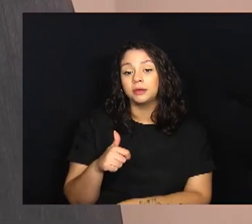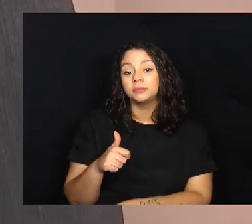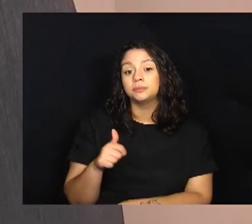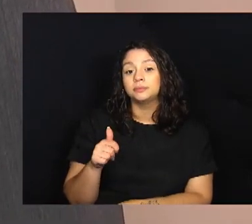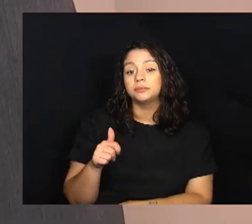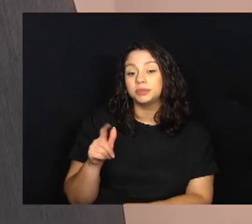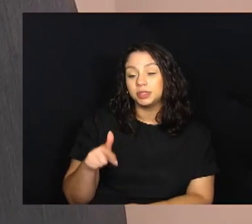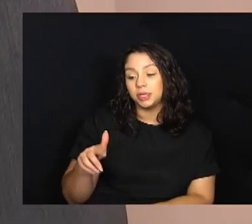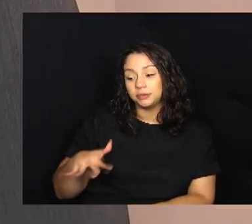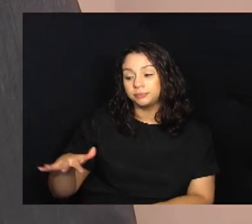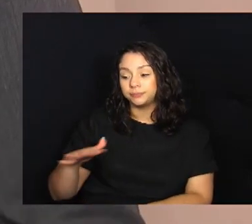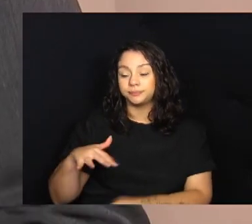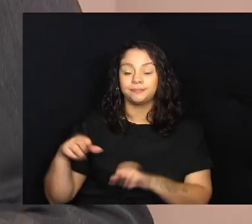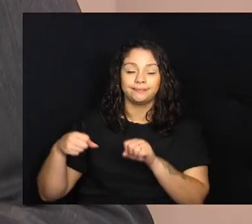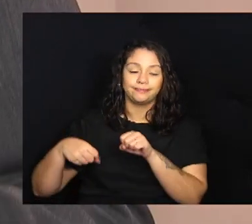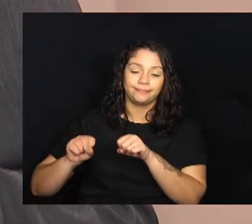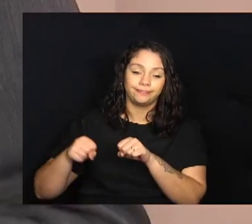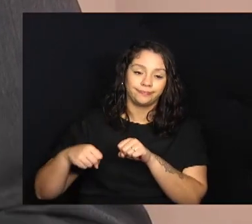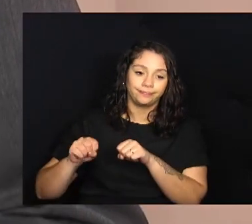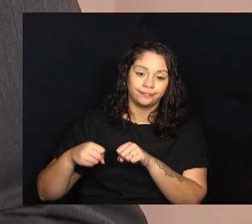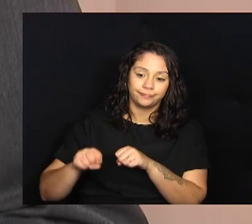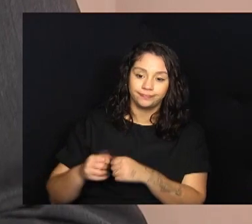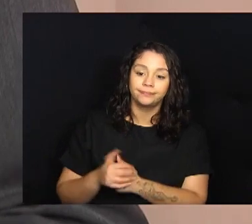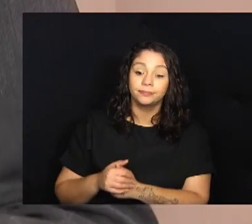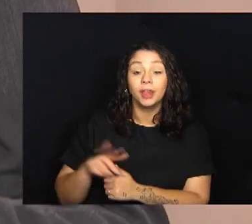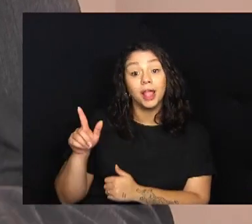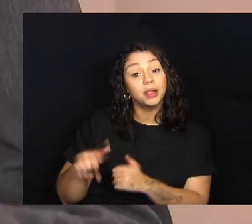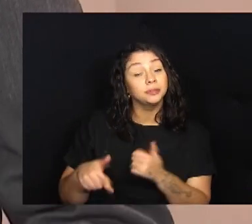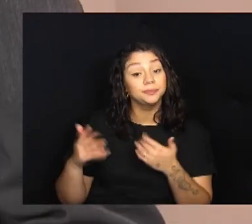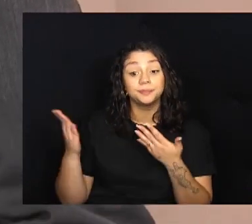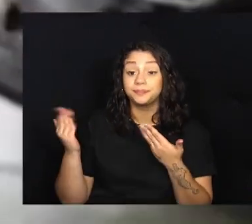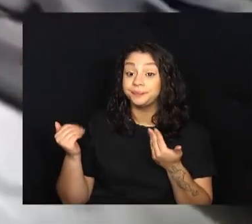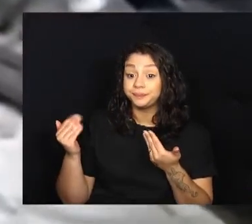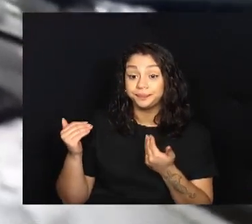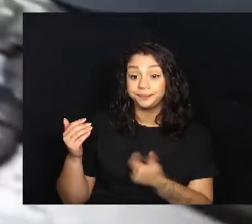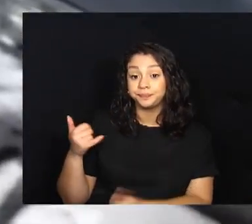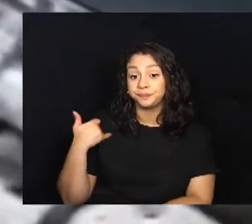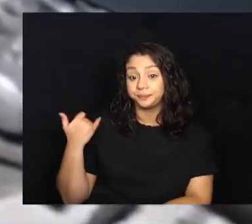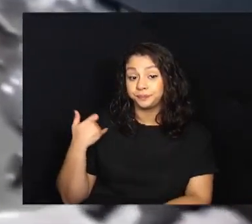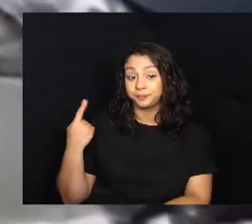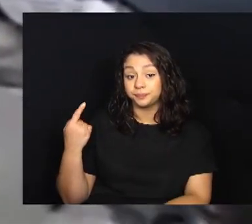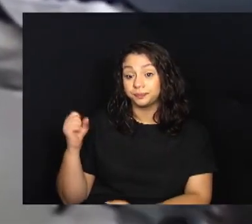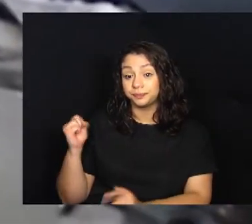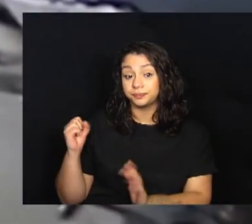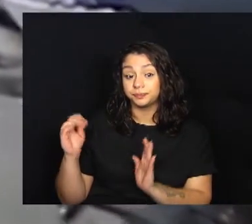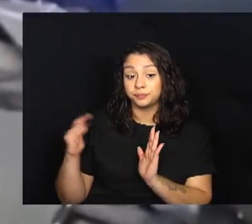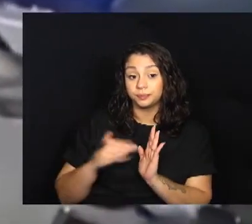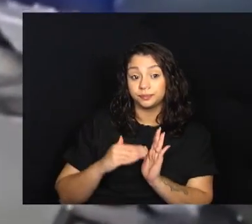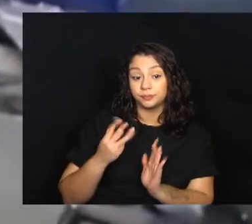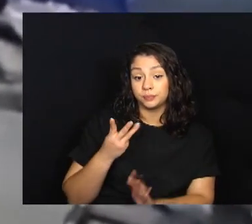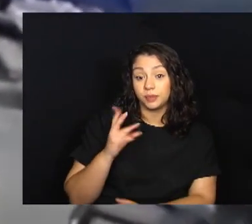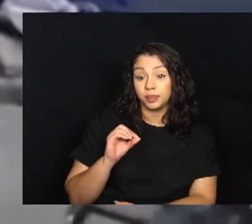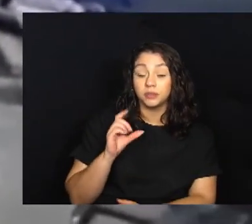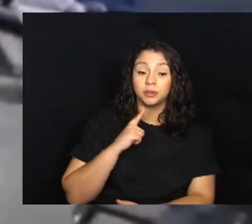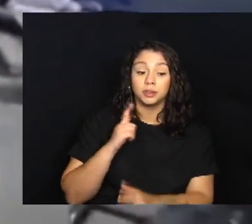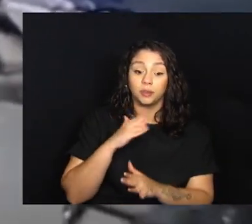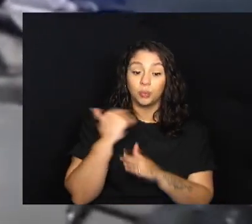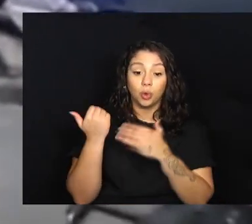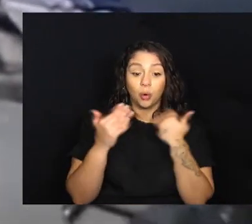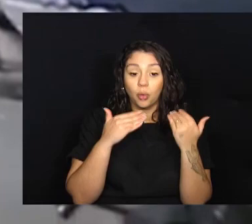à motocicleta. Então, são jovens de 18 a 30 anos de idade que estão perdendo suas